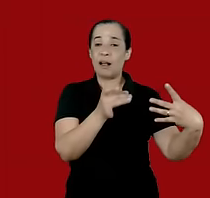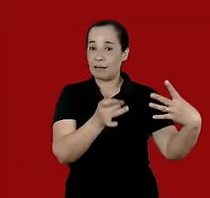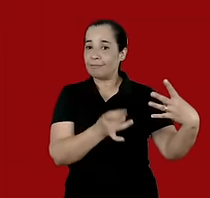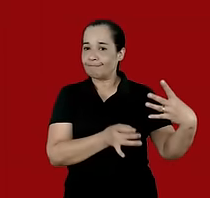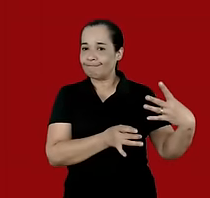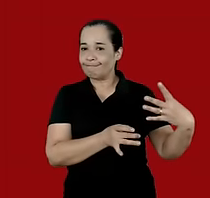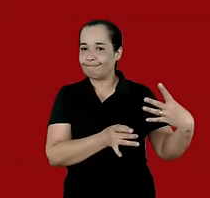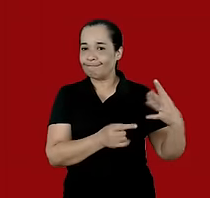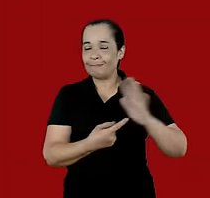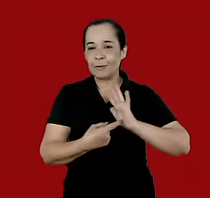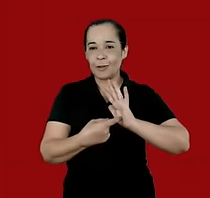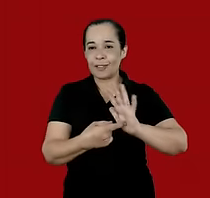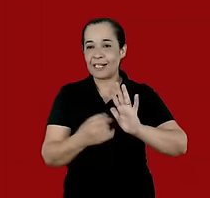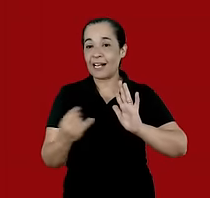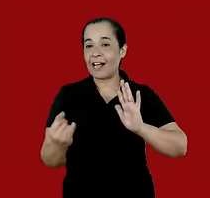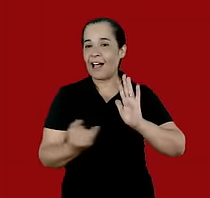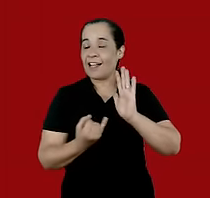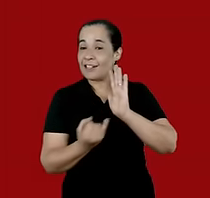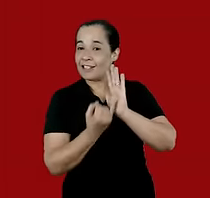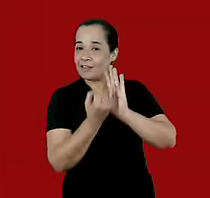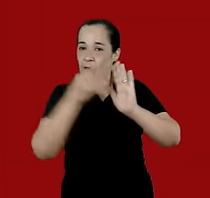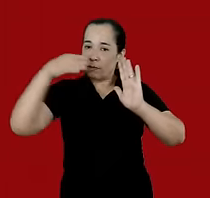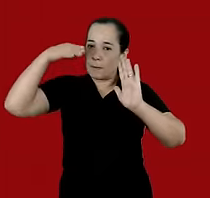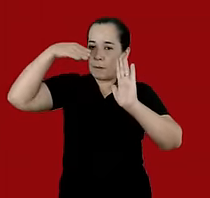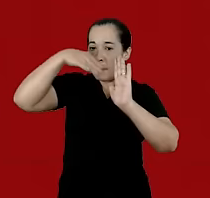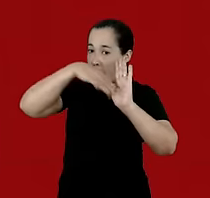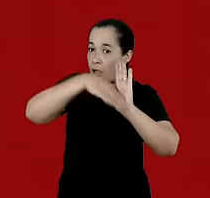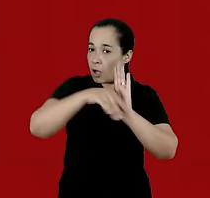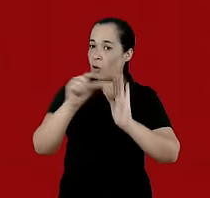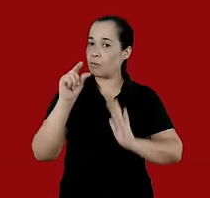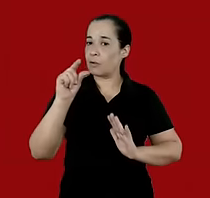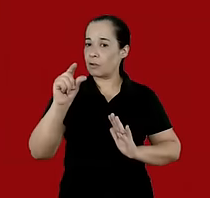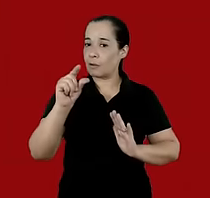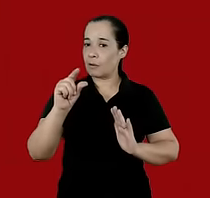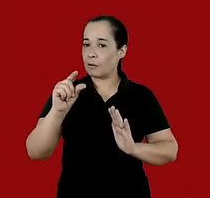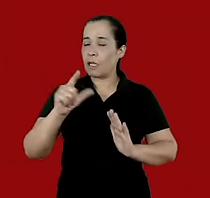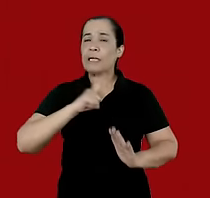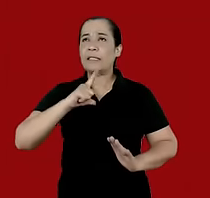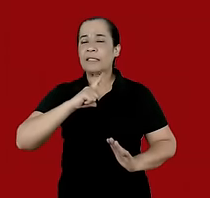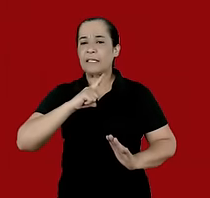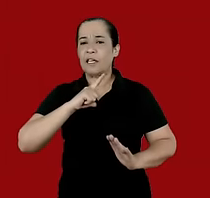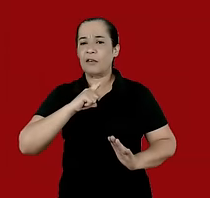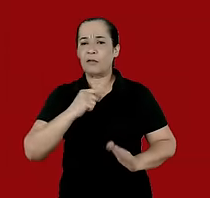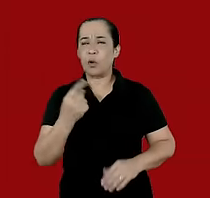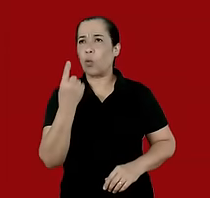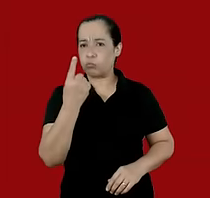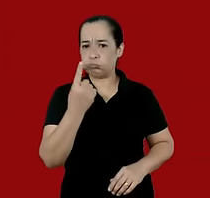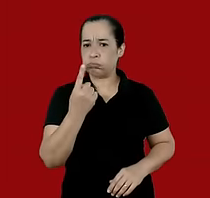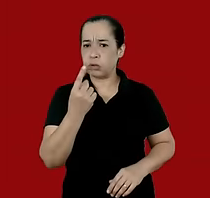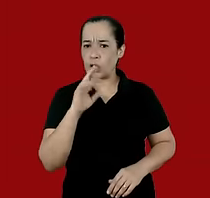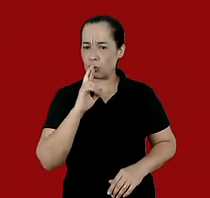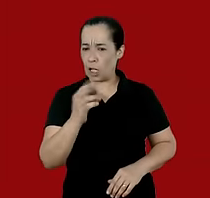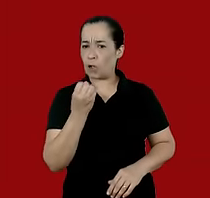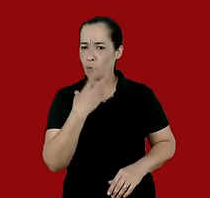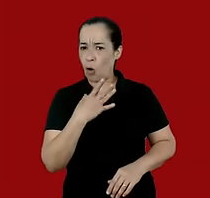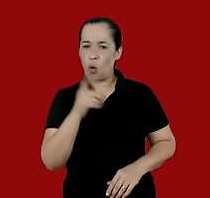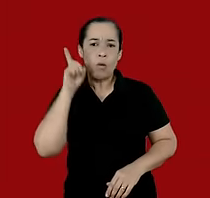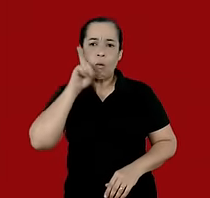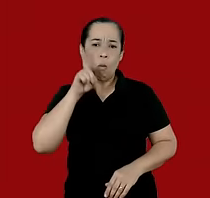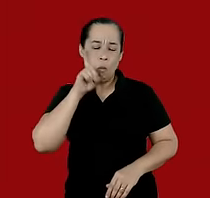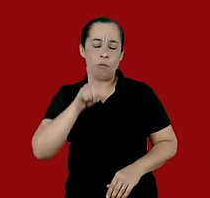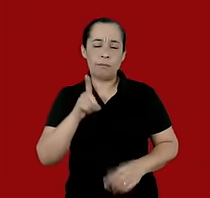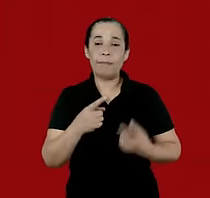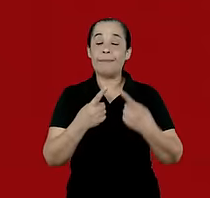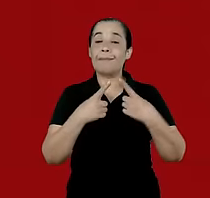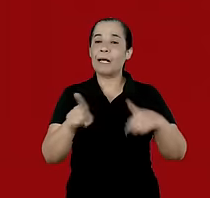desinflação ele desacelerou um pouco a gente até teve um um número bom né dos Estados Unidos mais recente mas a gente entende que